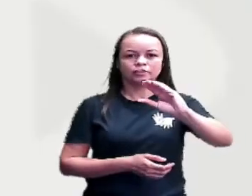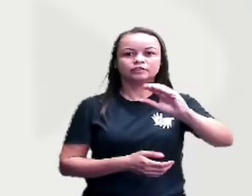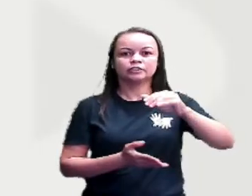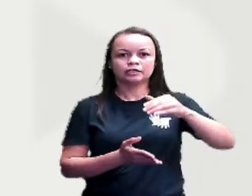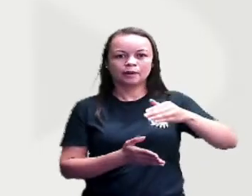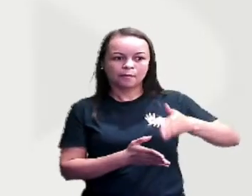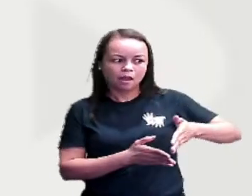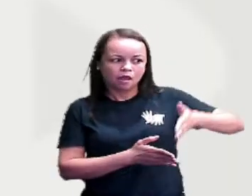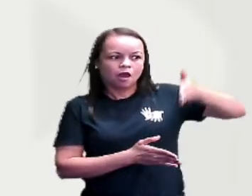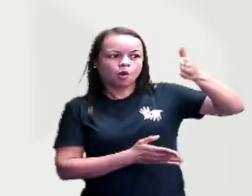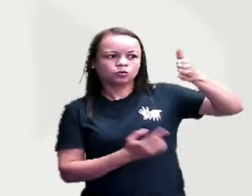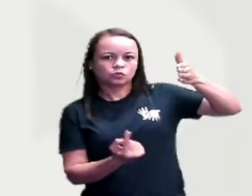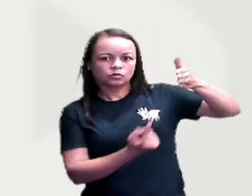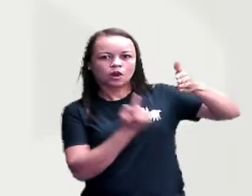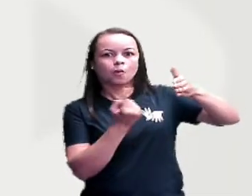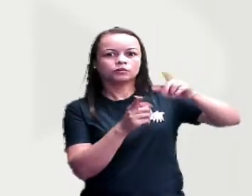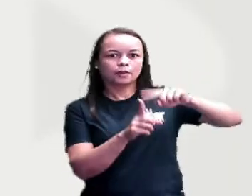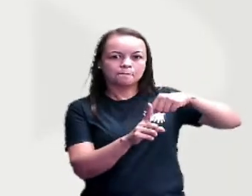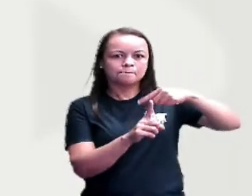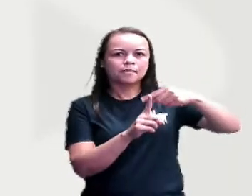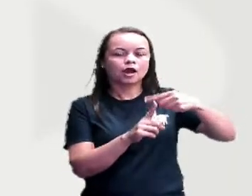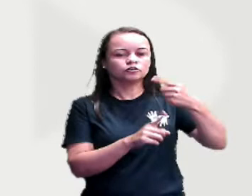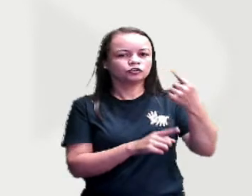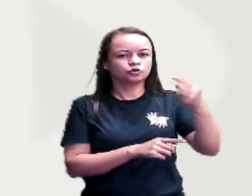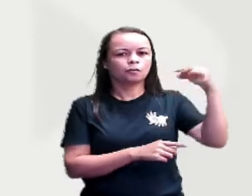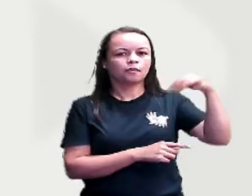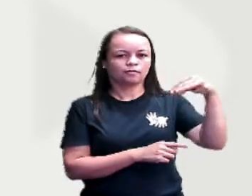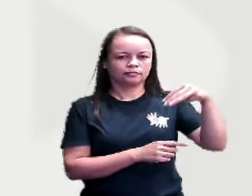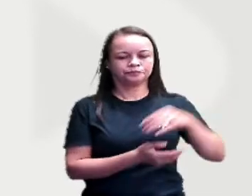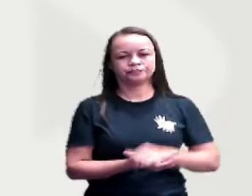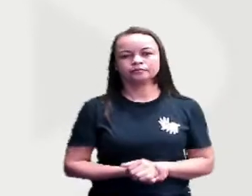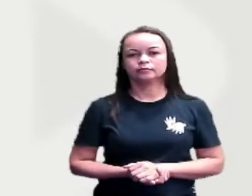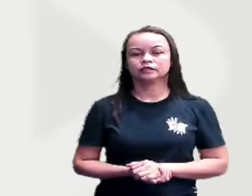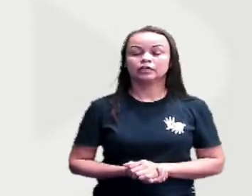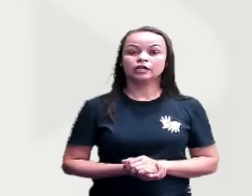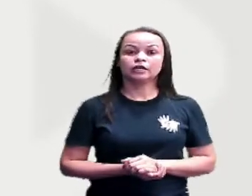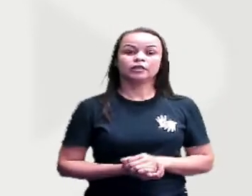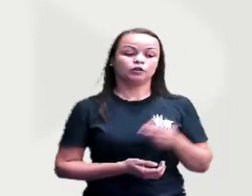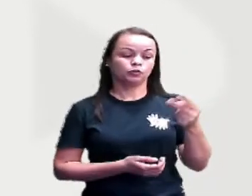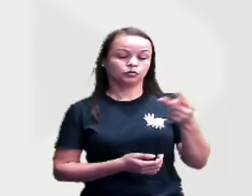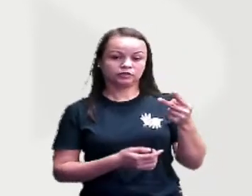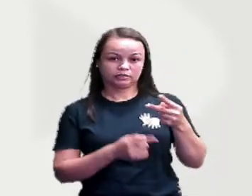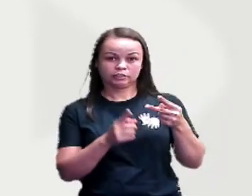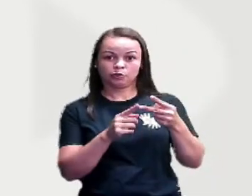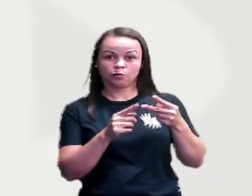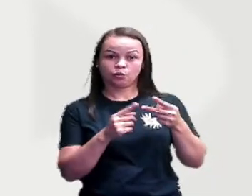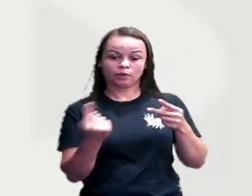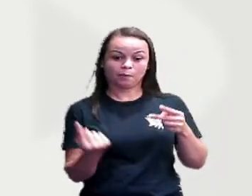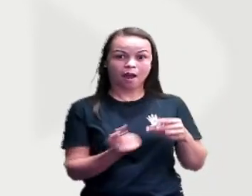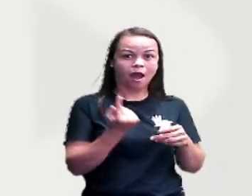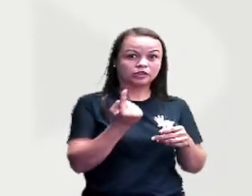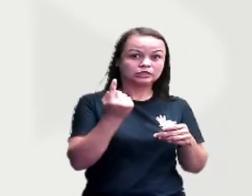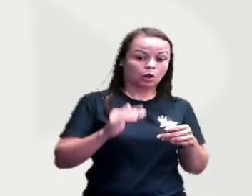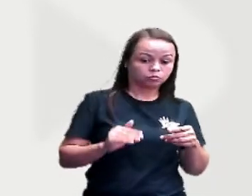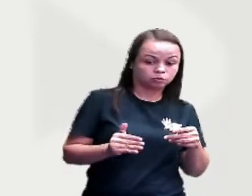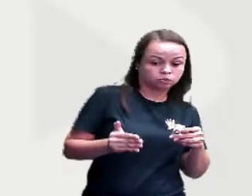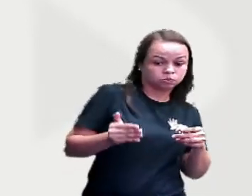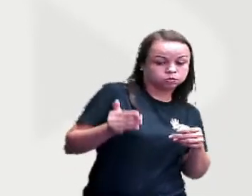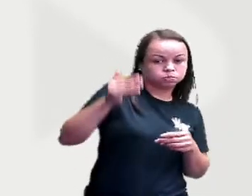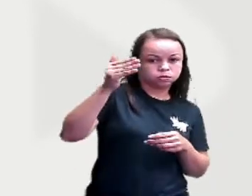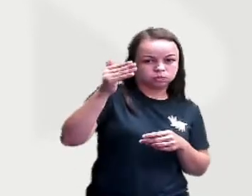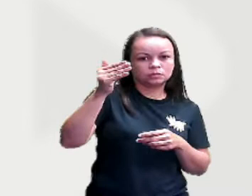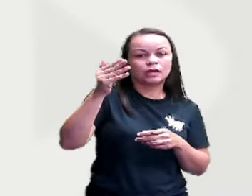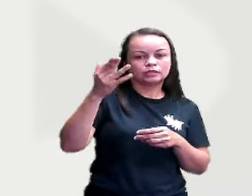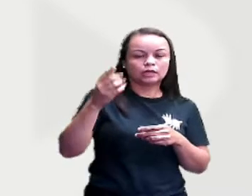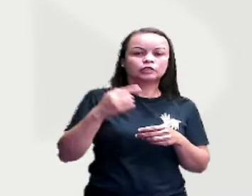certeza tem mais de 1 metro de altura. E o segundo foi o mais alto ainda, que é a girafa, com esse